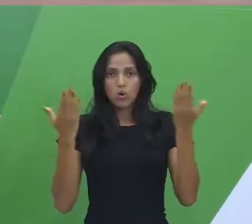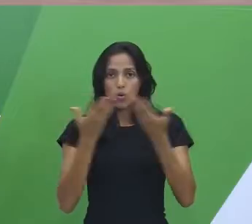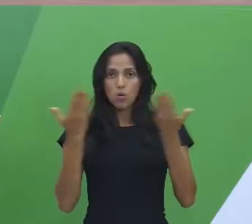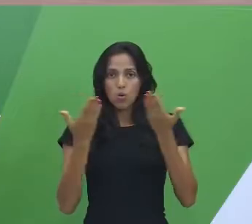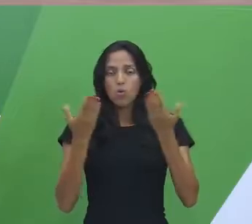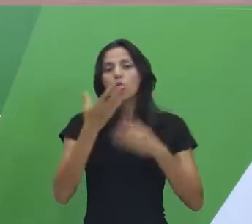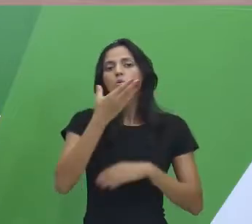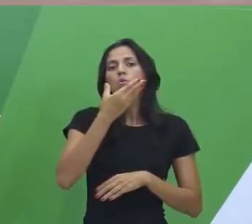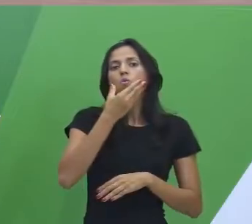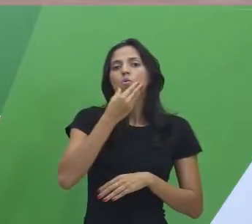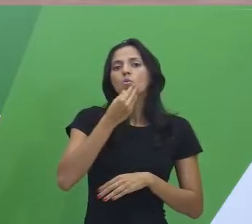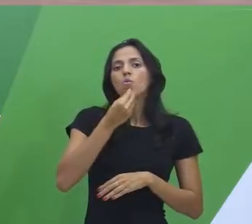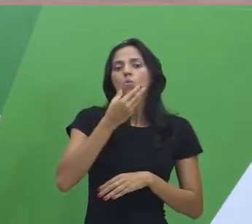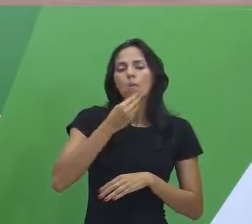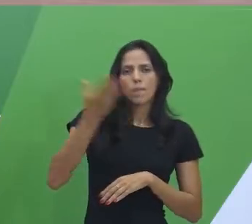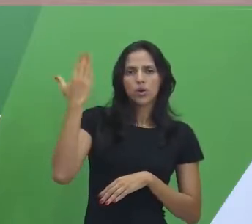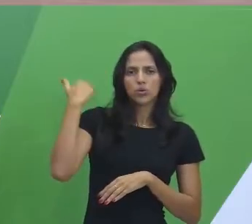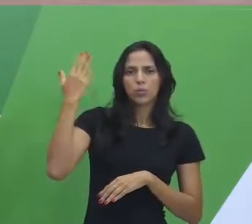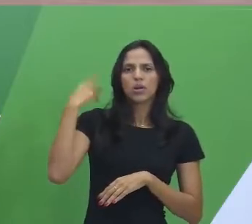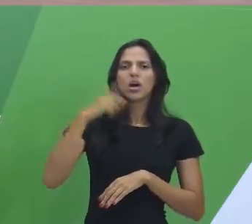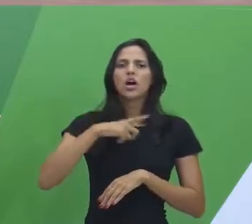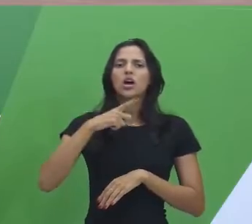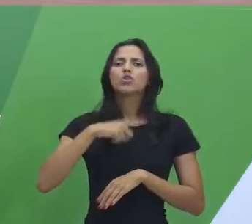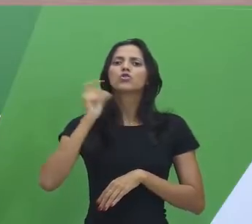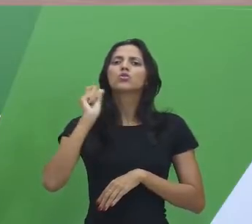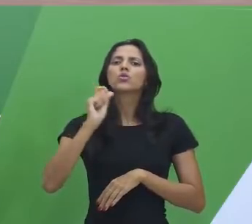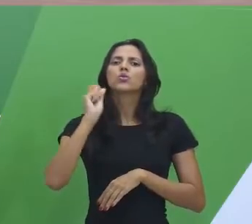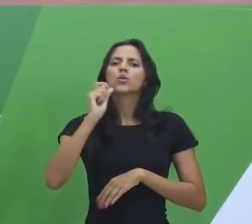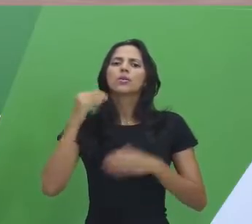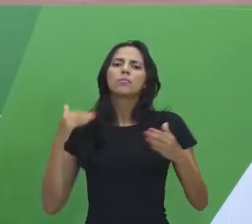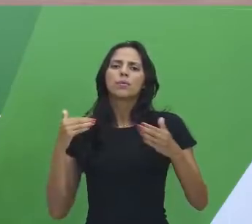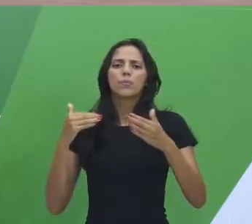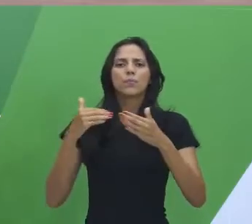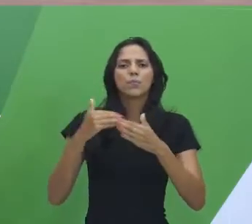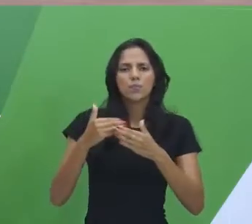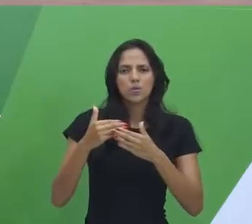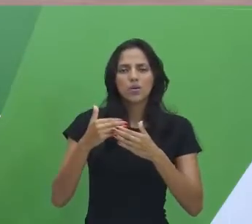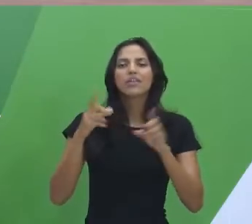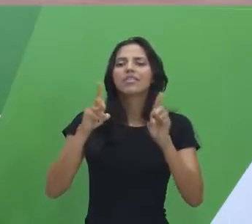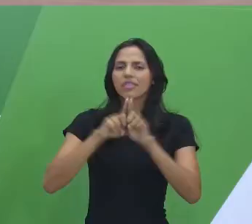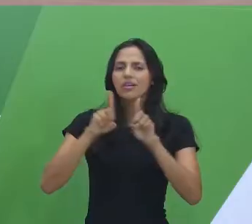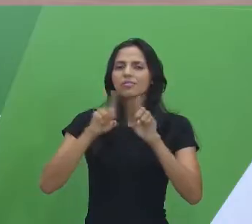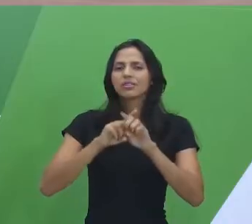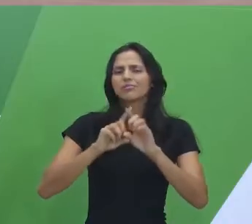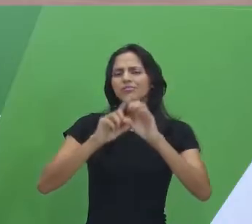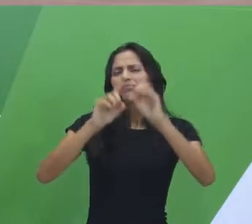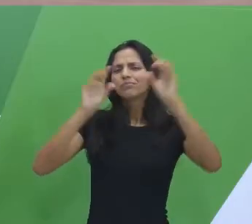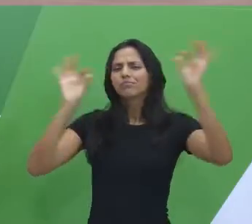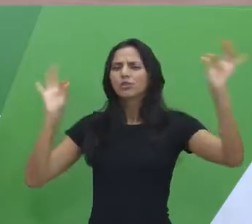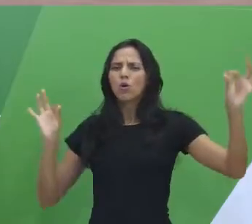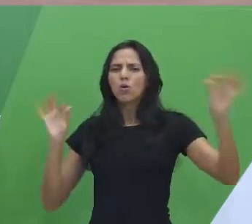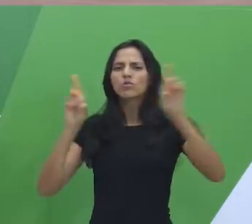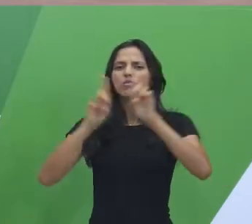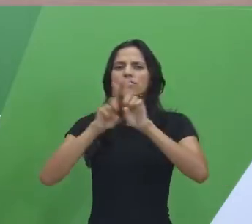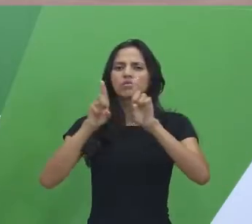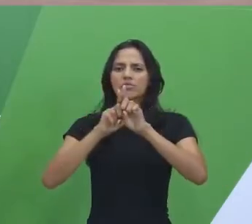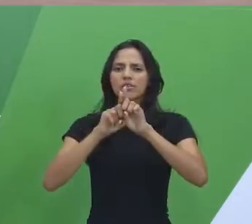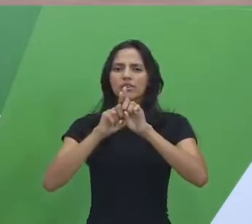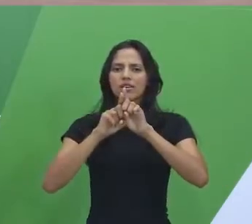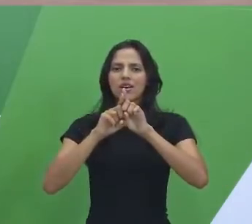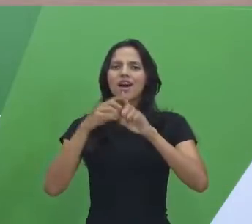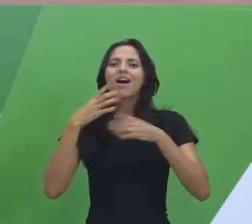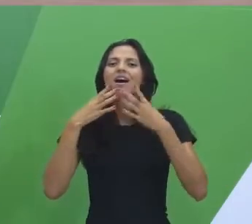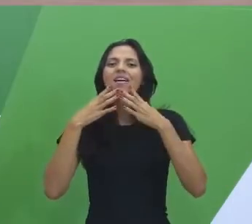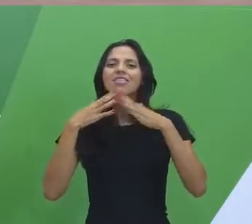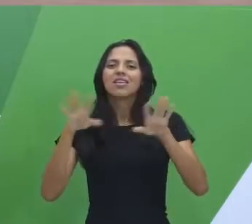que tinha de mais próximo e também, ao mesmo tempo, de tão distante, eram os símbolos